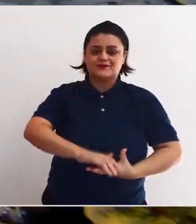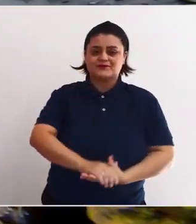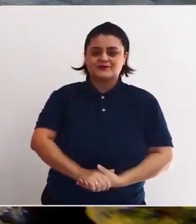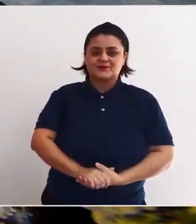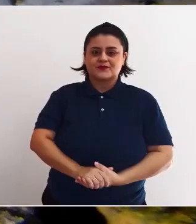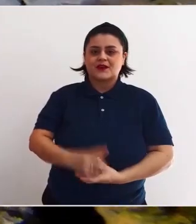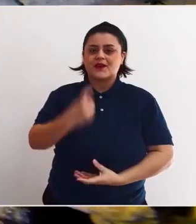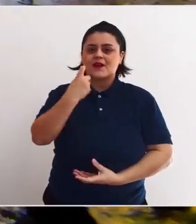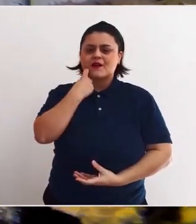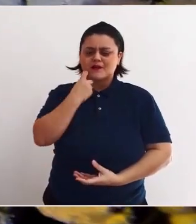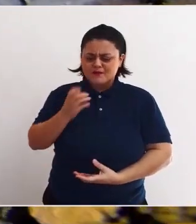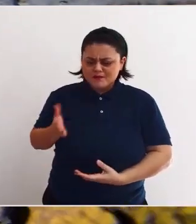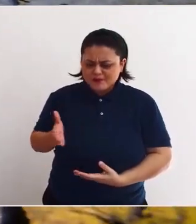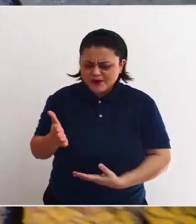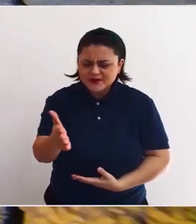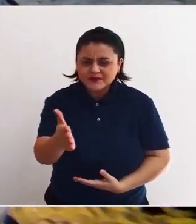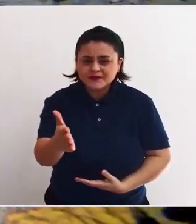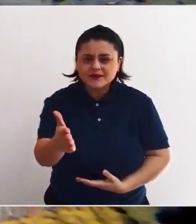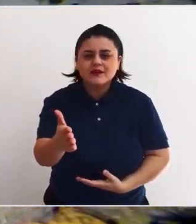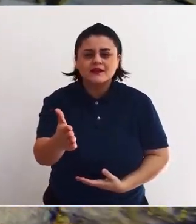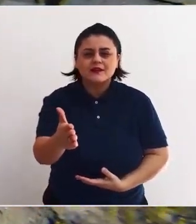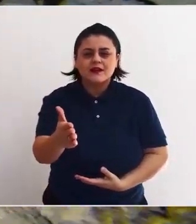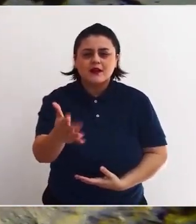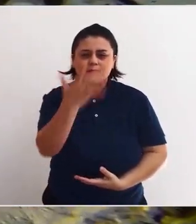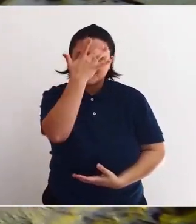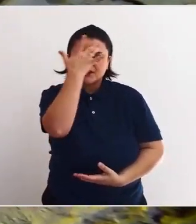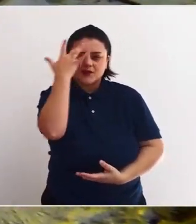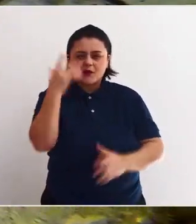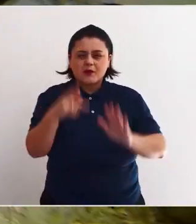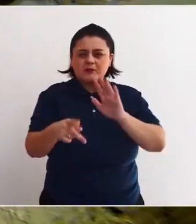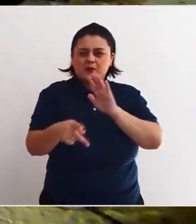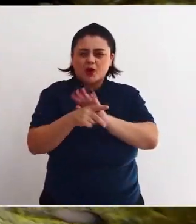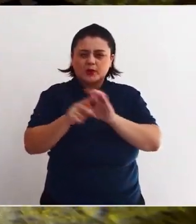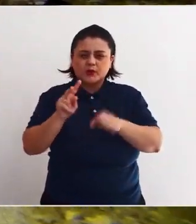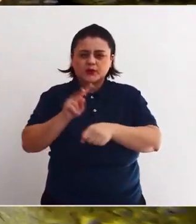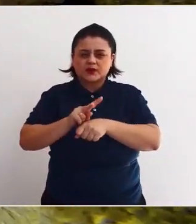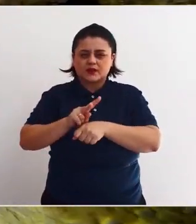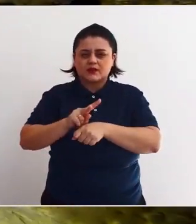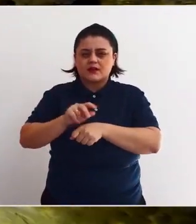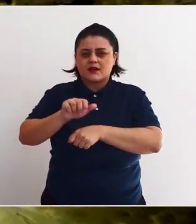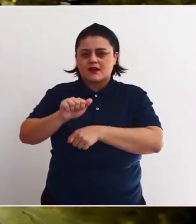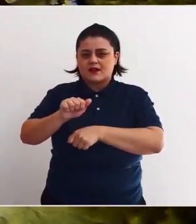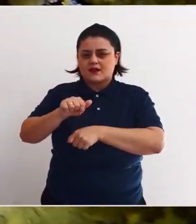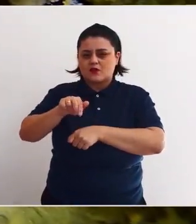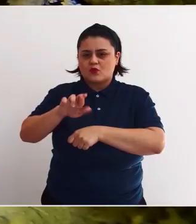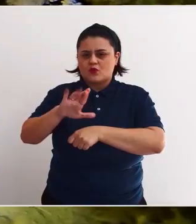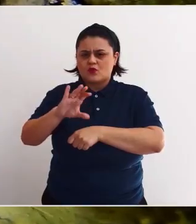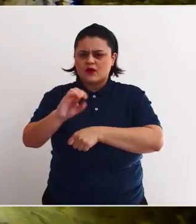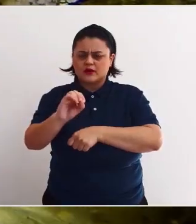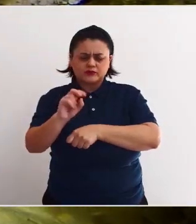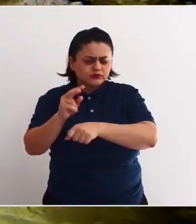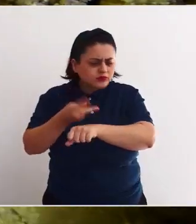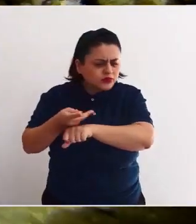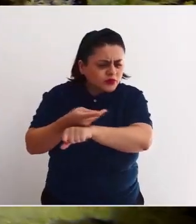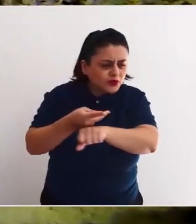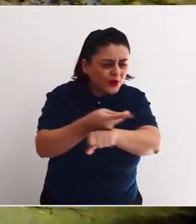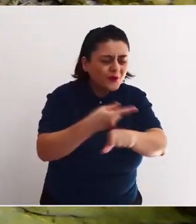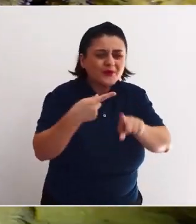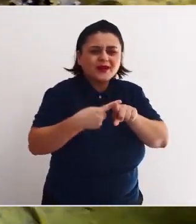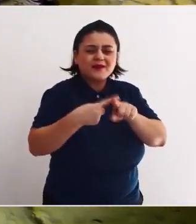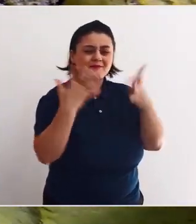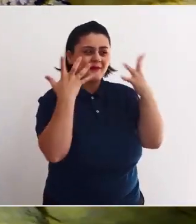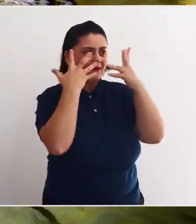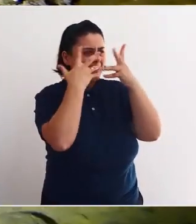O peixe-leão é um animal muito procurado por aquaristas pela sua beleza e aparência extravagante. Por